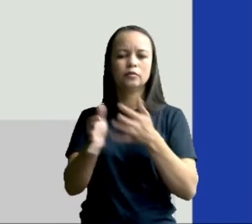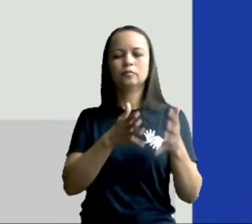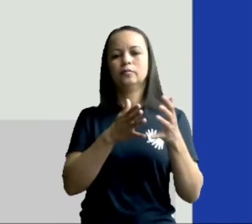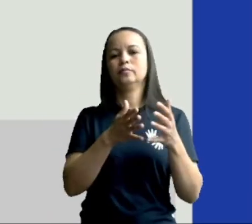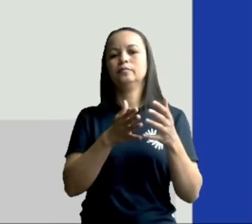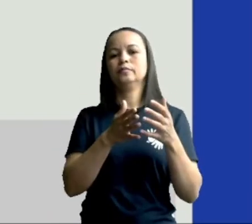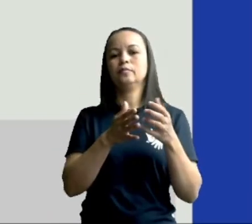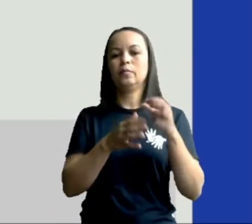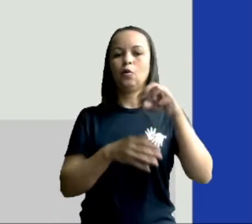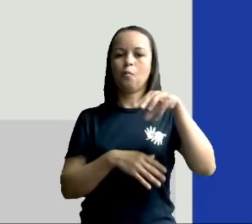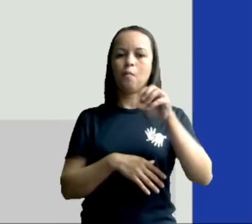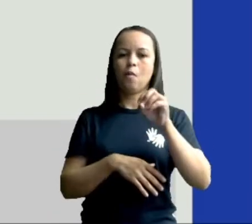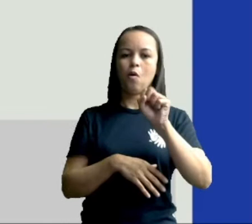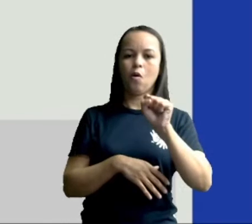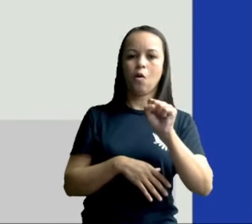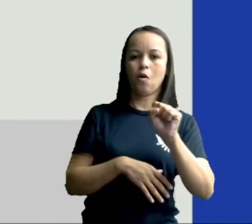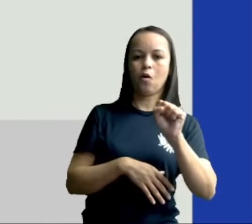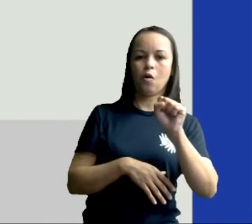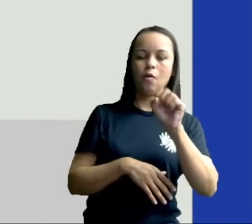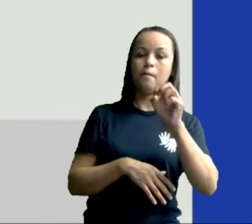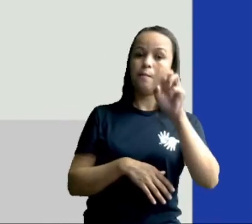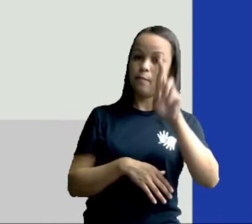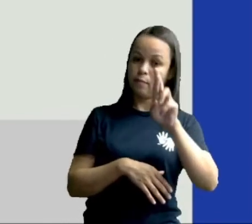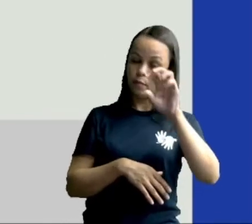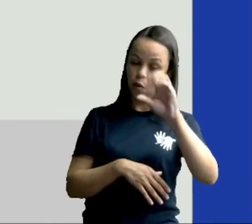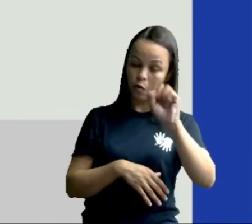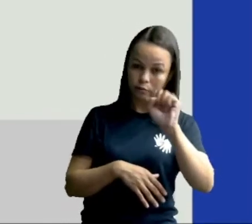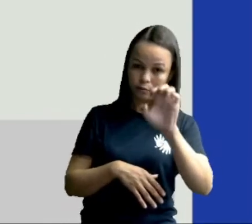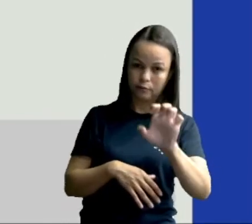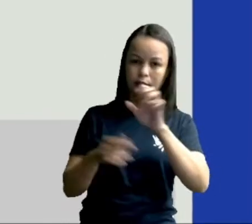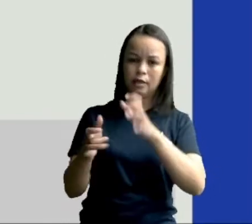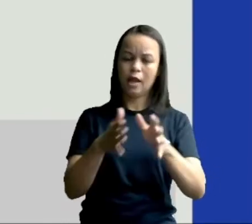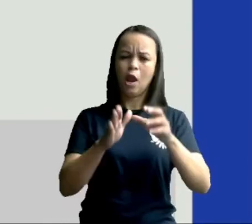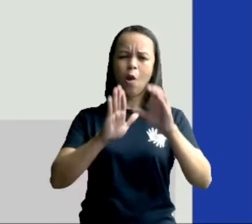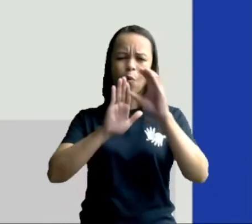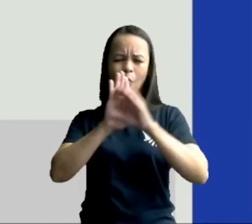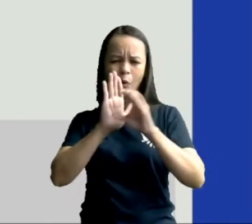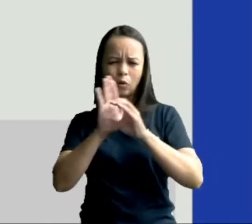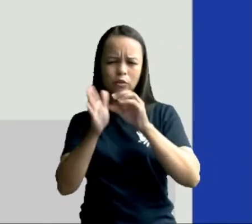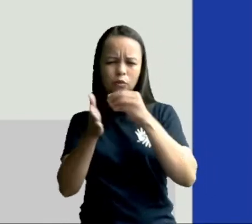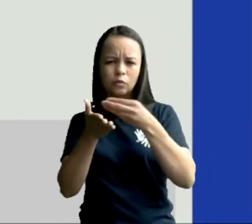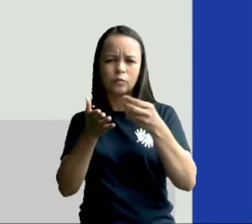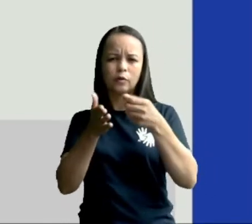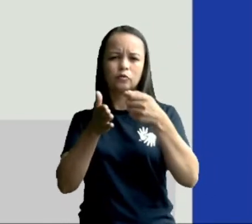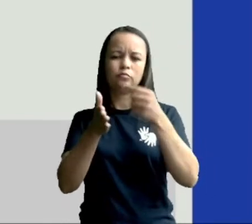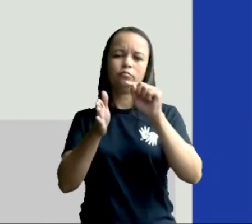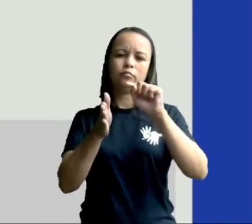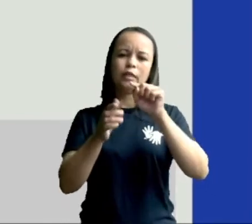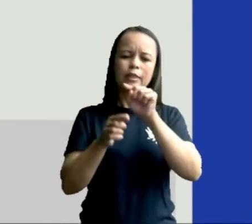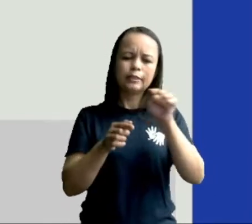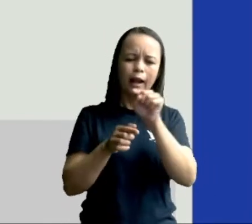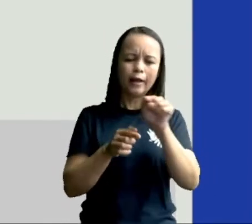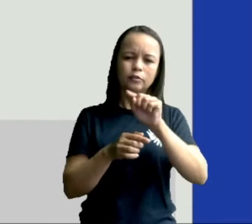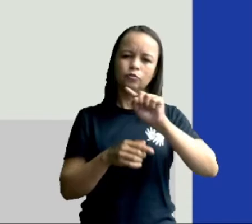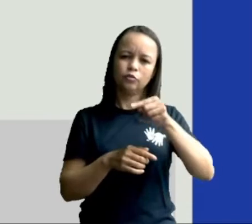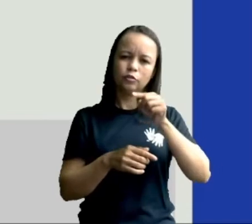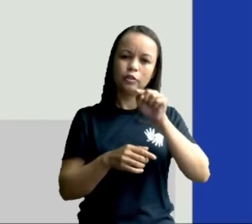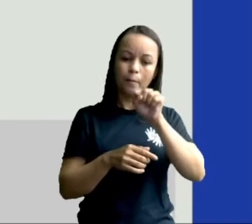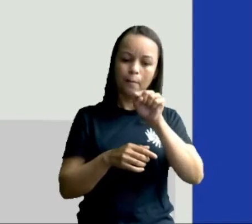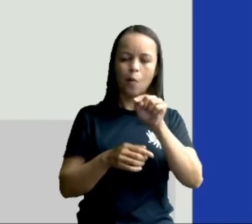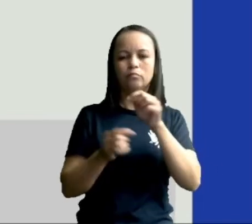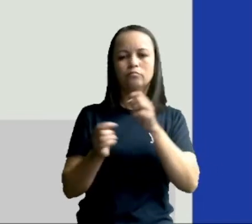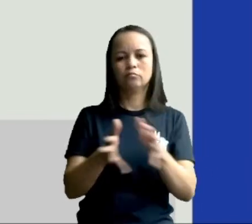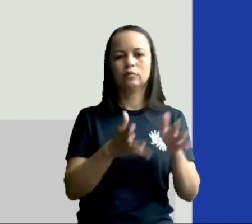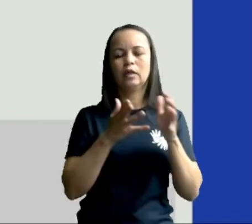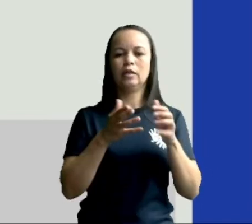Morse, constituído por traços e pontos. Eram uns códigozinhos, né, constituído por traços e pontos. E esse código